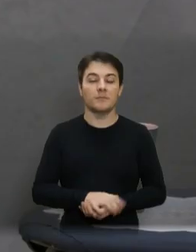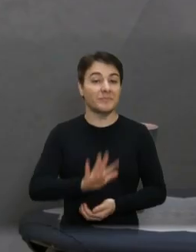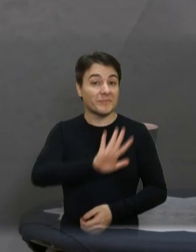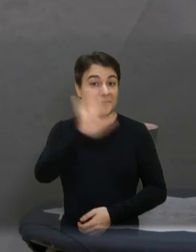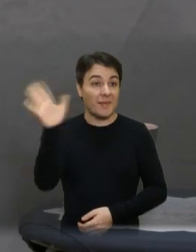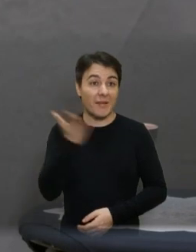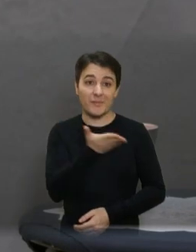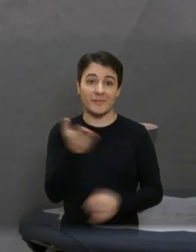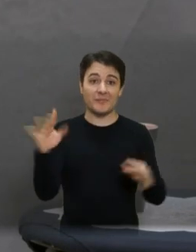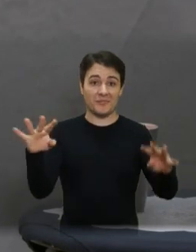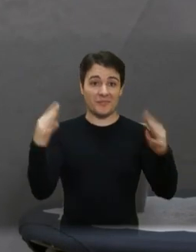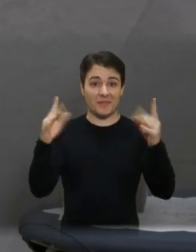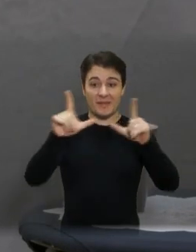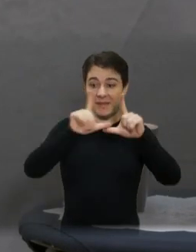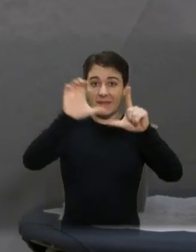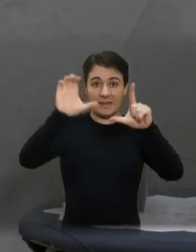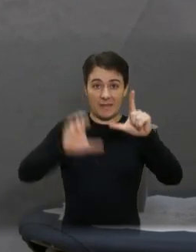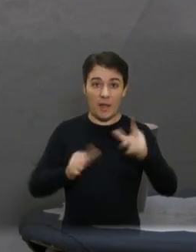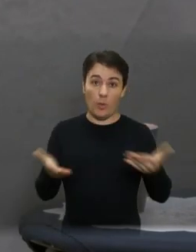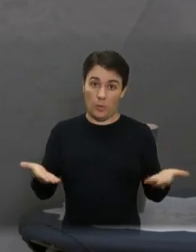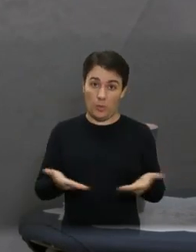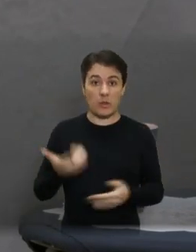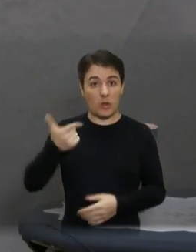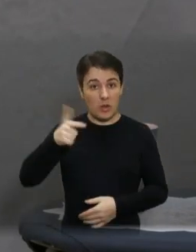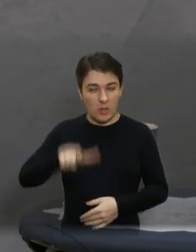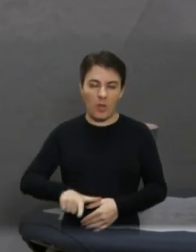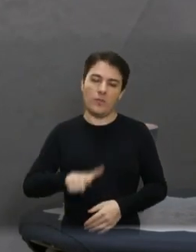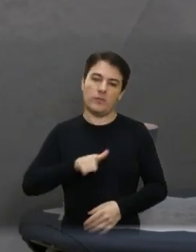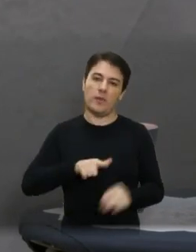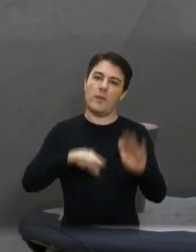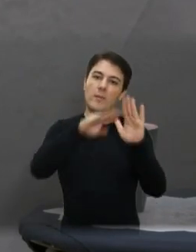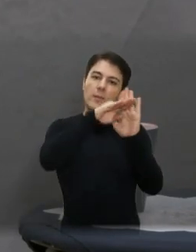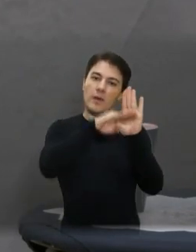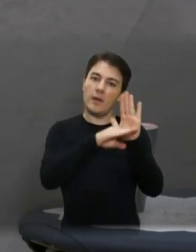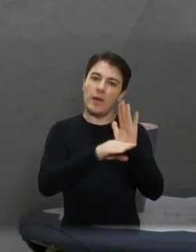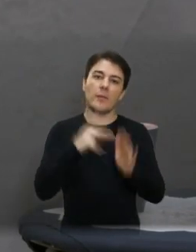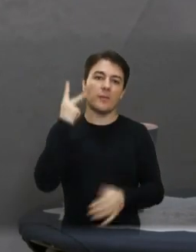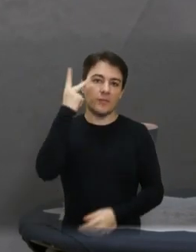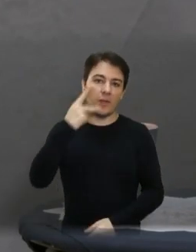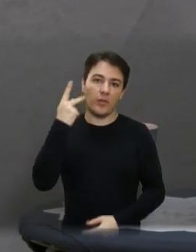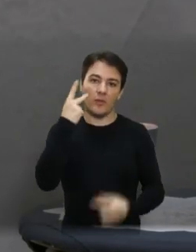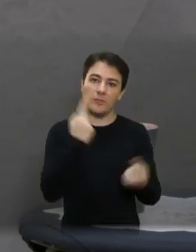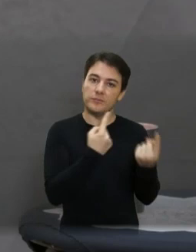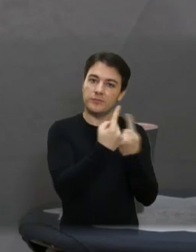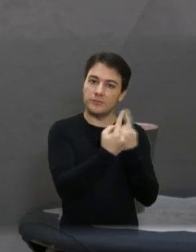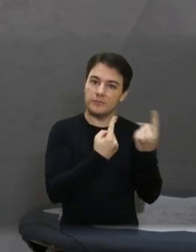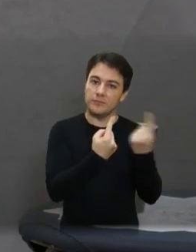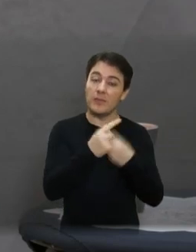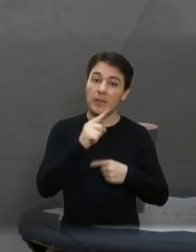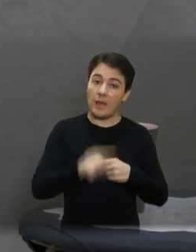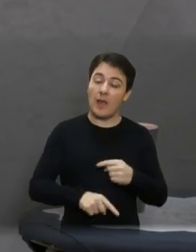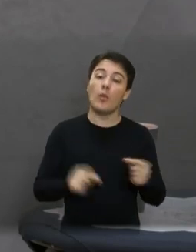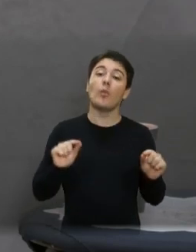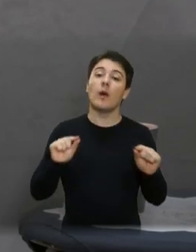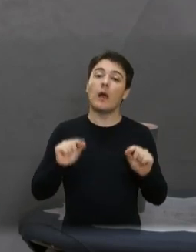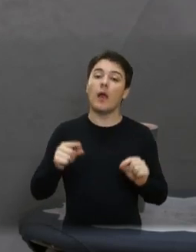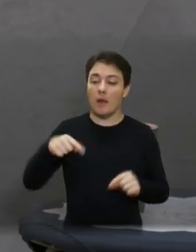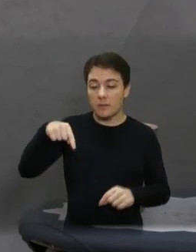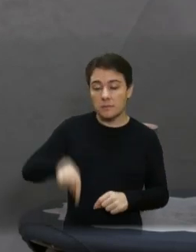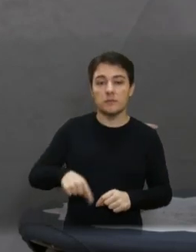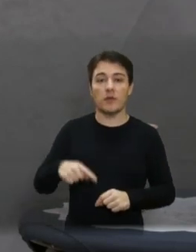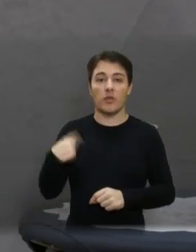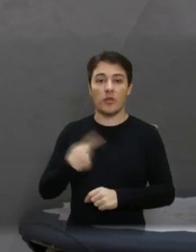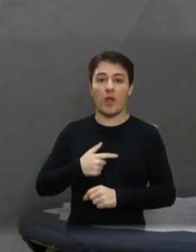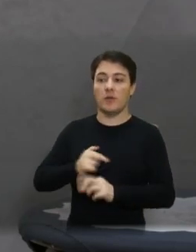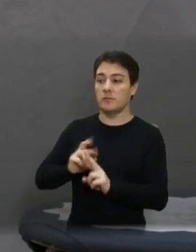o Olá amigos da TV Câmara de volta com mais uma edição do programa vereadores em Ação o programa que conversa com os